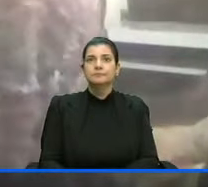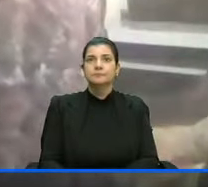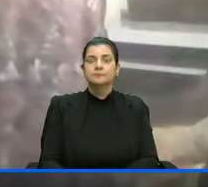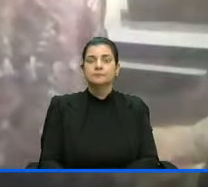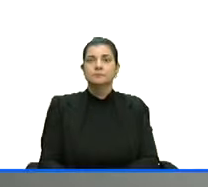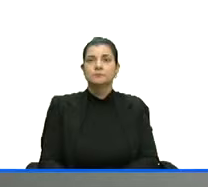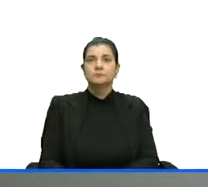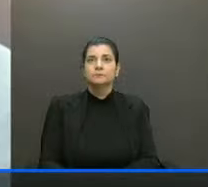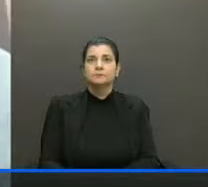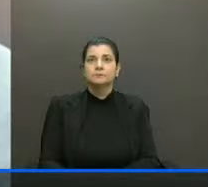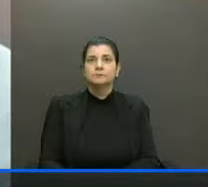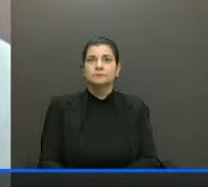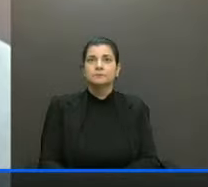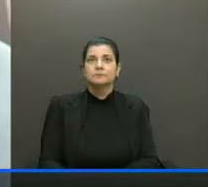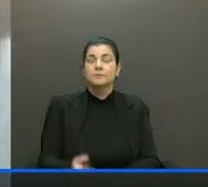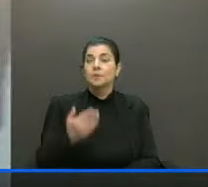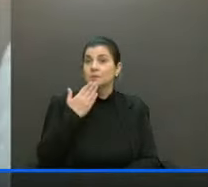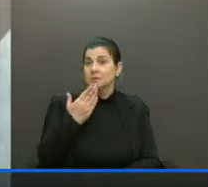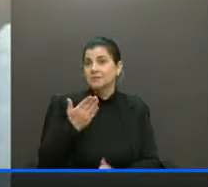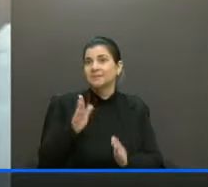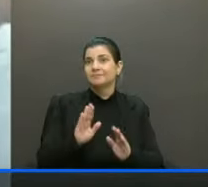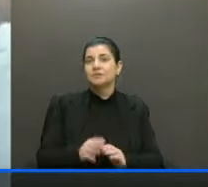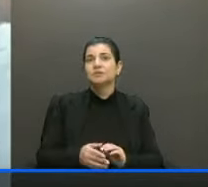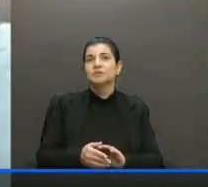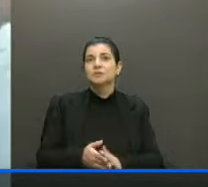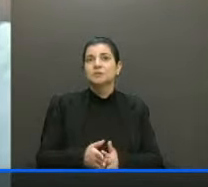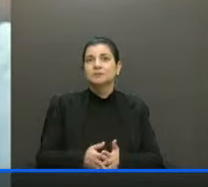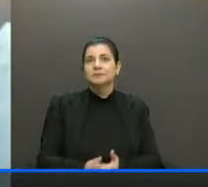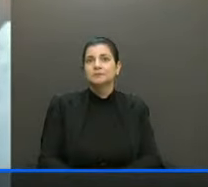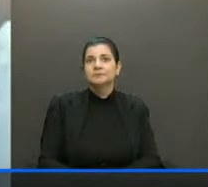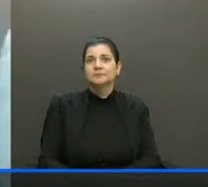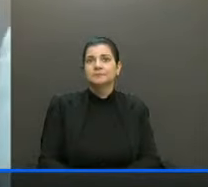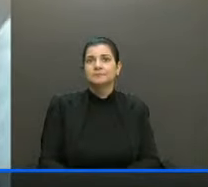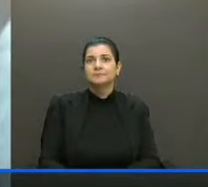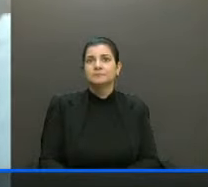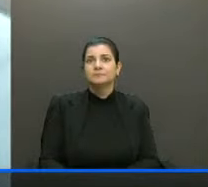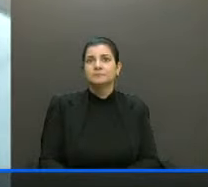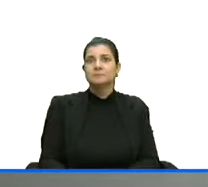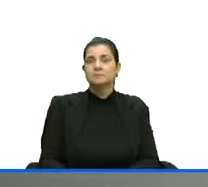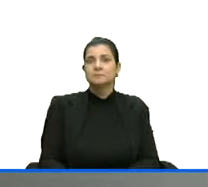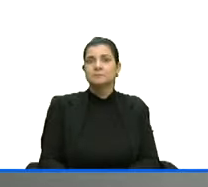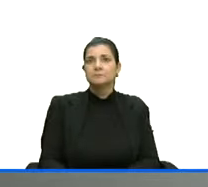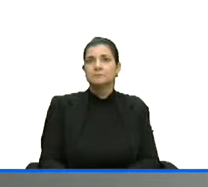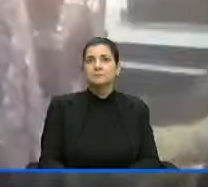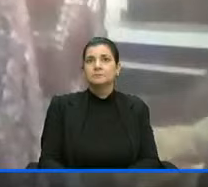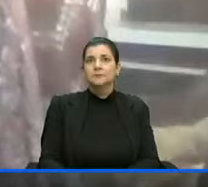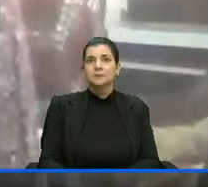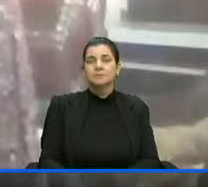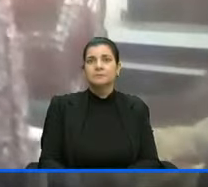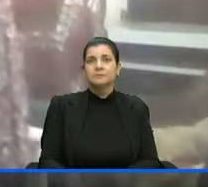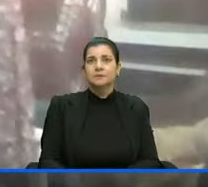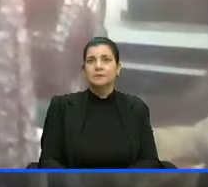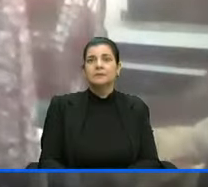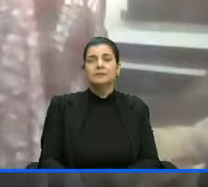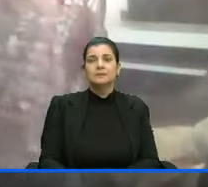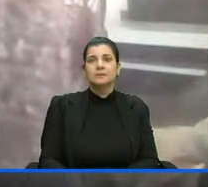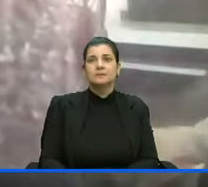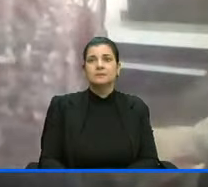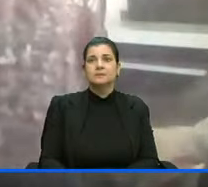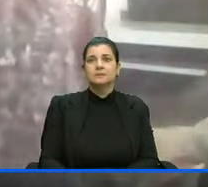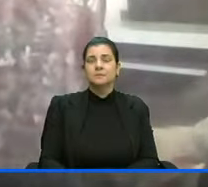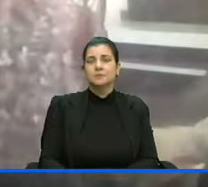Deputada, eu gostaria de me despedir. Tá, isso, Jaqueline, assim... eu ia te falar, dizendo o que você acha que dá para ser... Gostaria, sim,